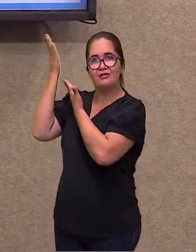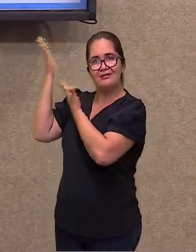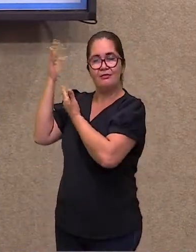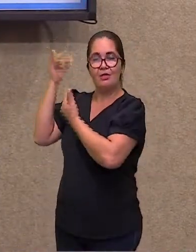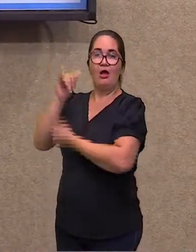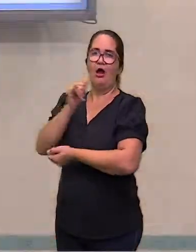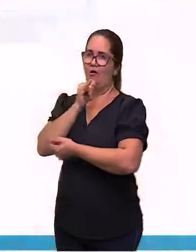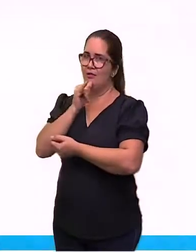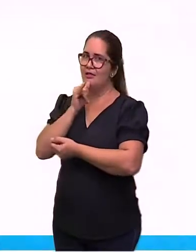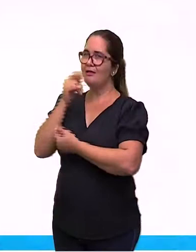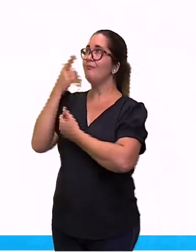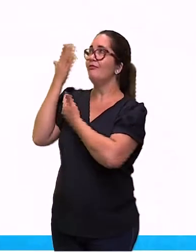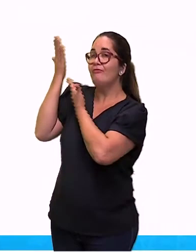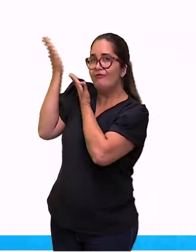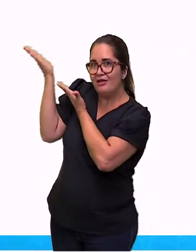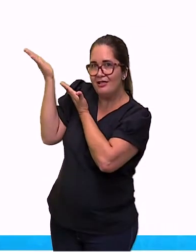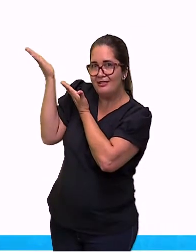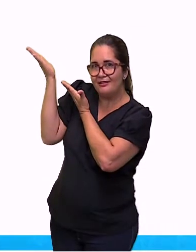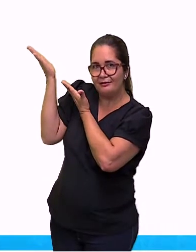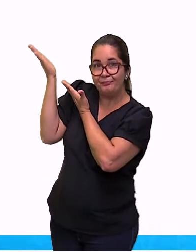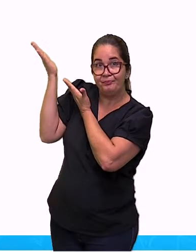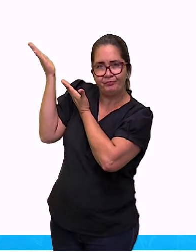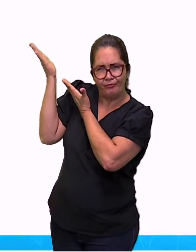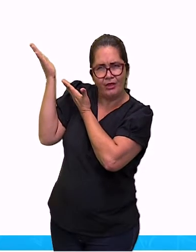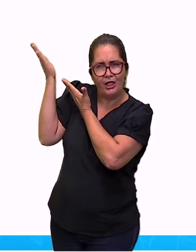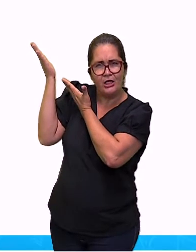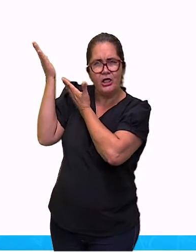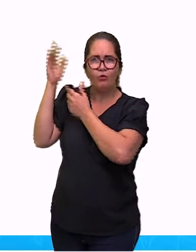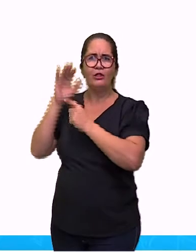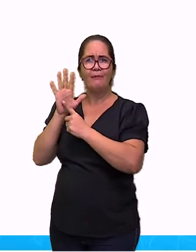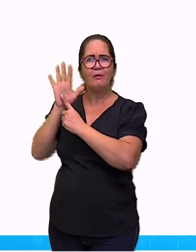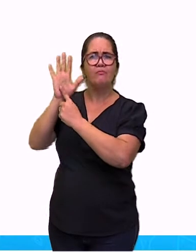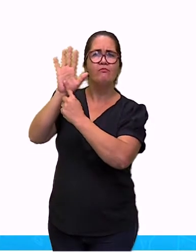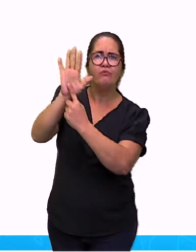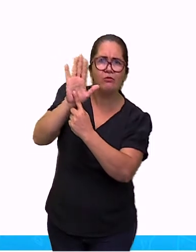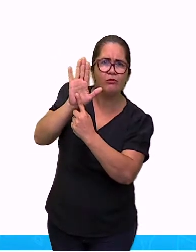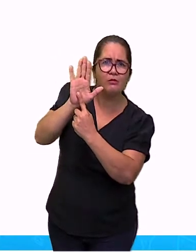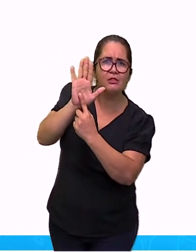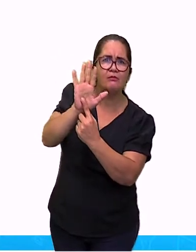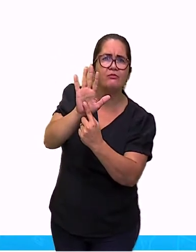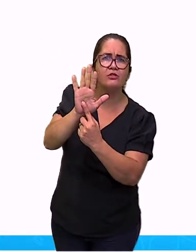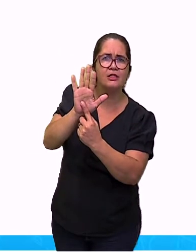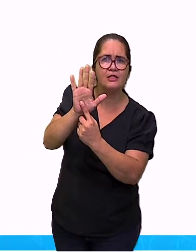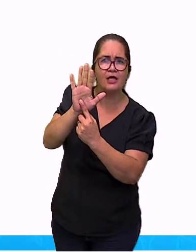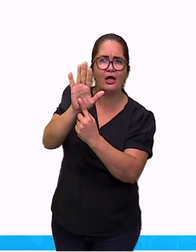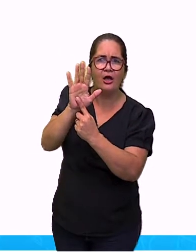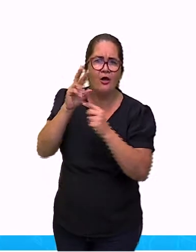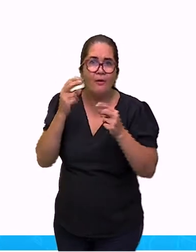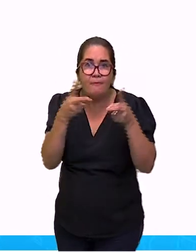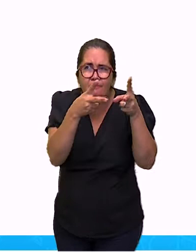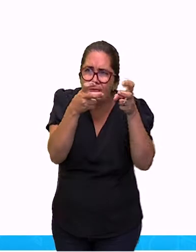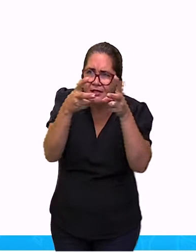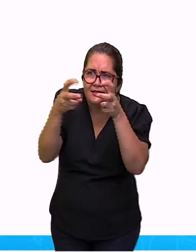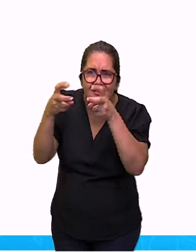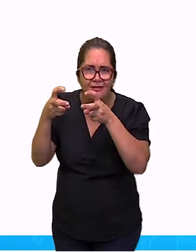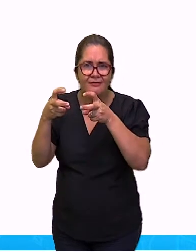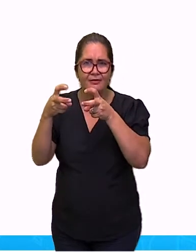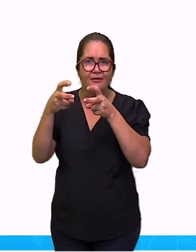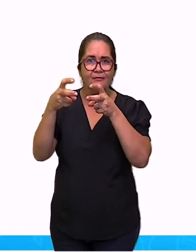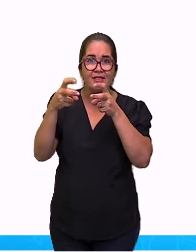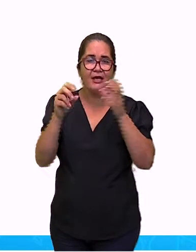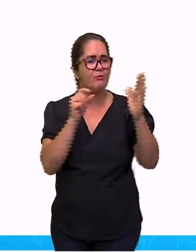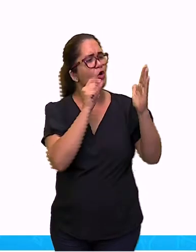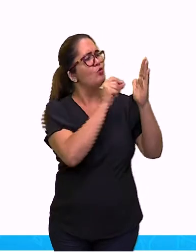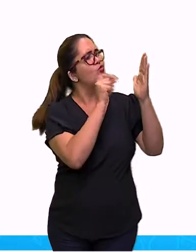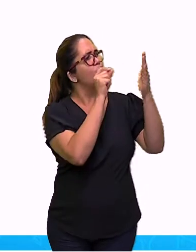focar bem nessa imagem, que quando ela está bem próxima da gente, aos nossos olhos, você consegue ver ponto a